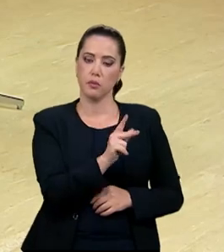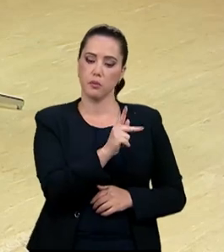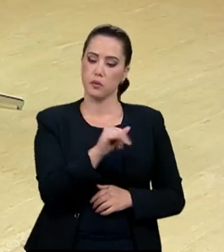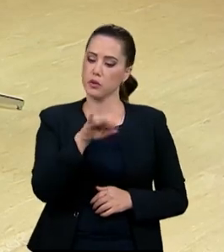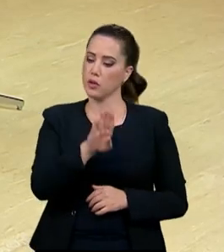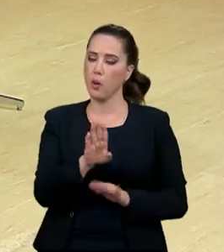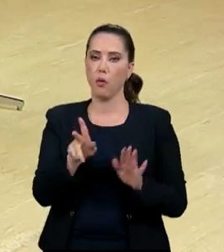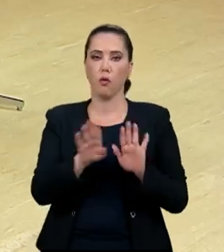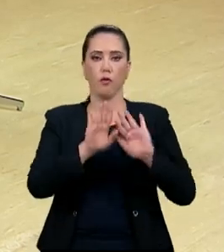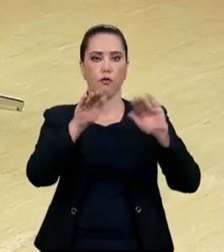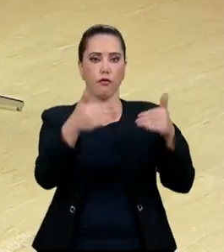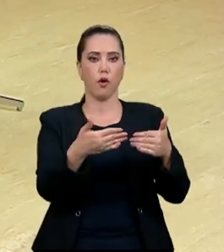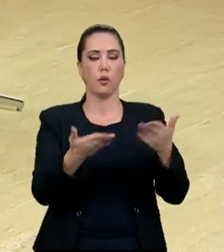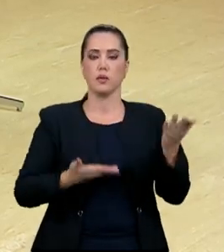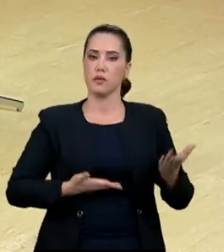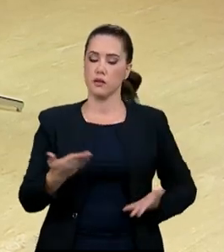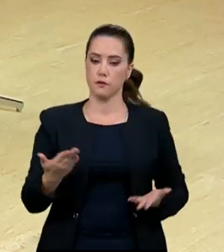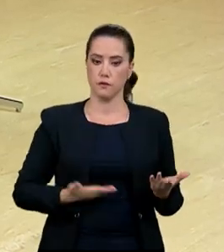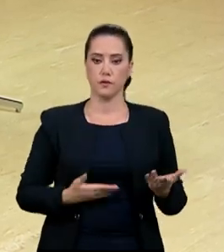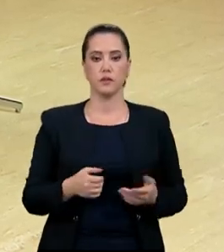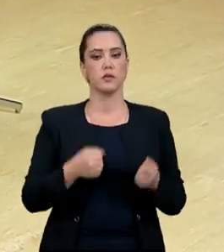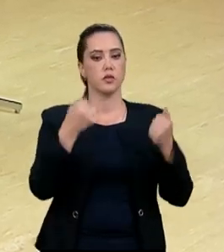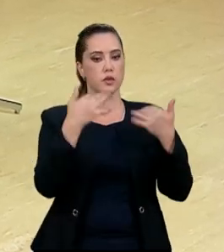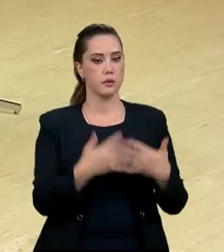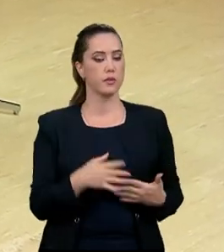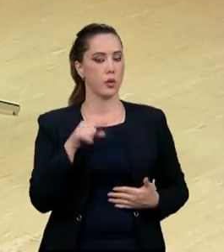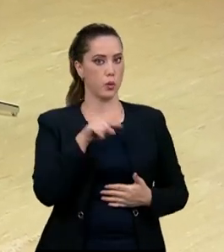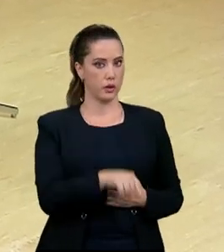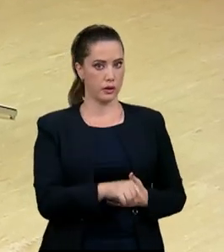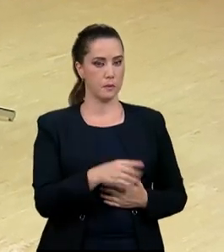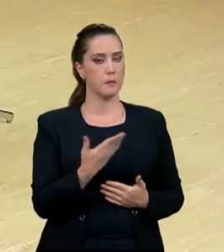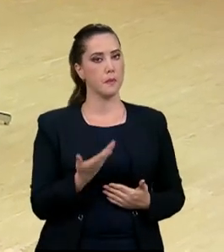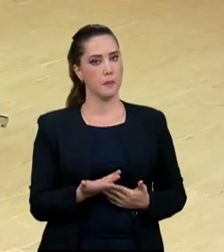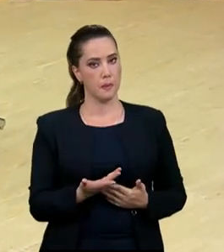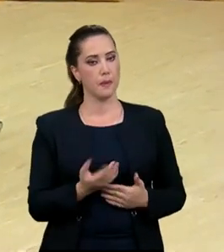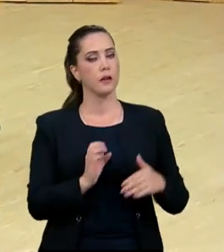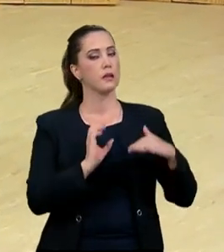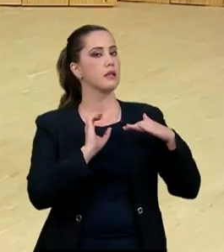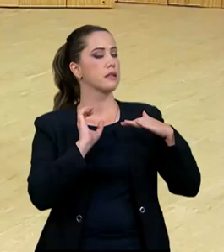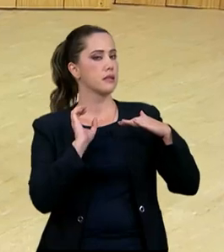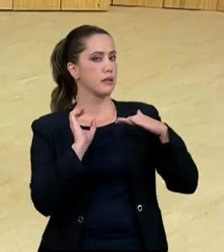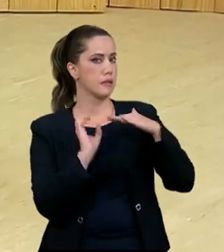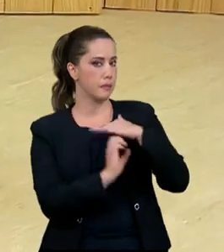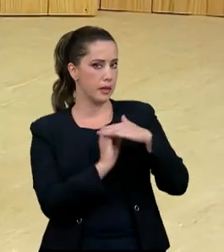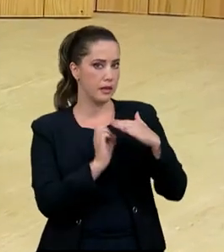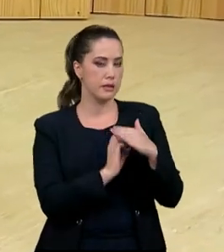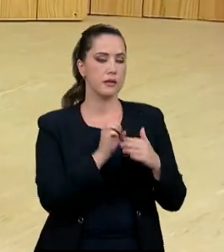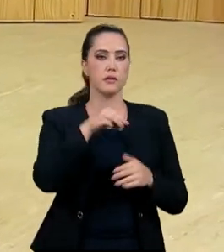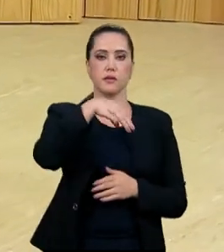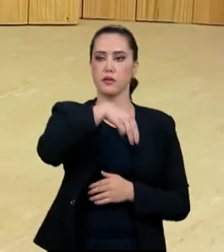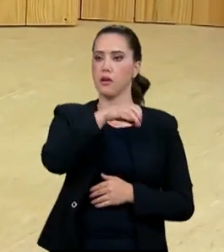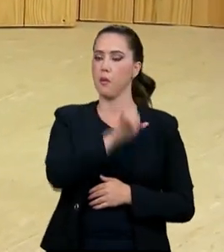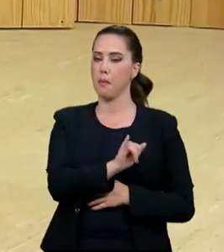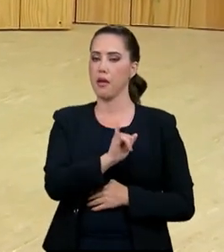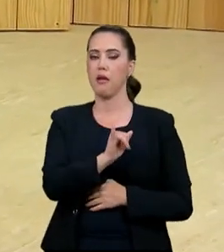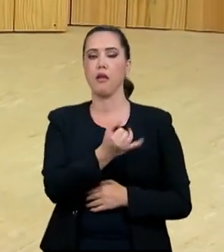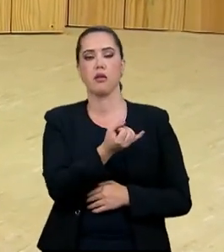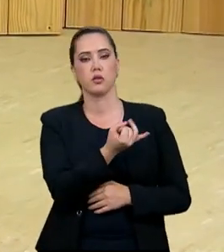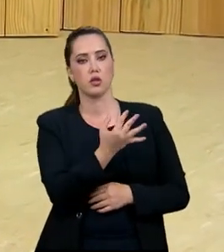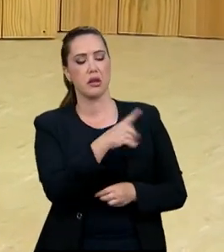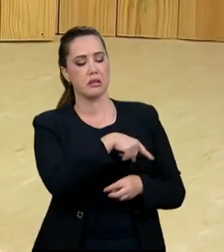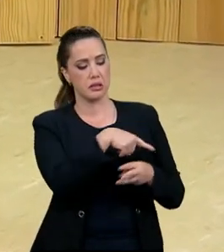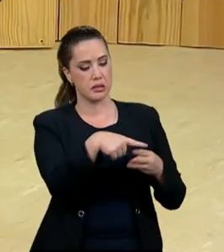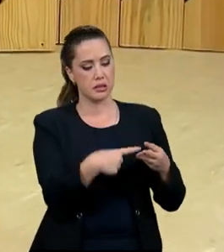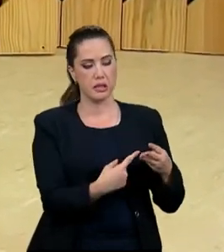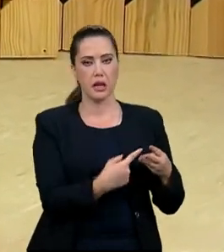de serviços. Uhum. E a gente falou aqui na abertura do programa que os microempreendedores individuais, as microempresas e as empresas de